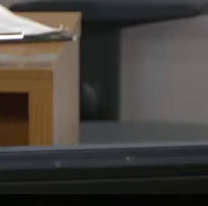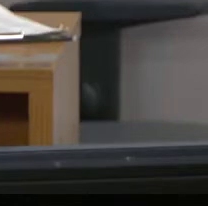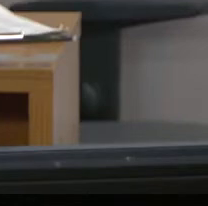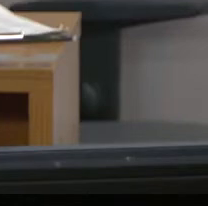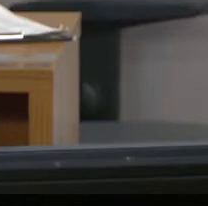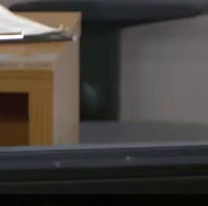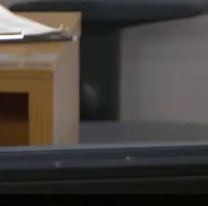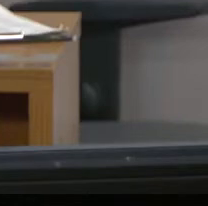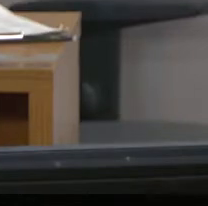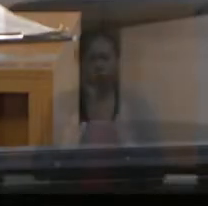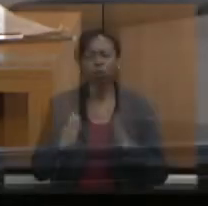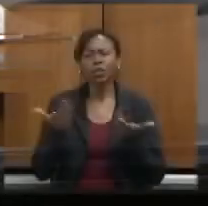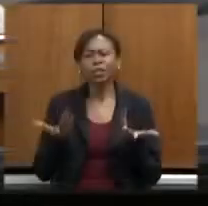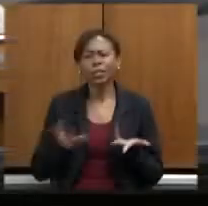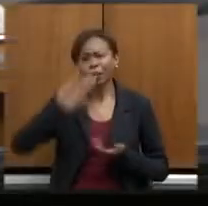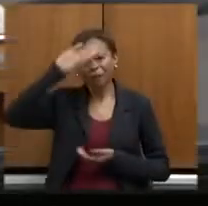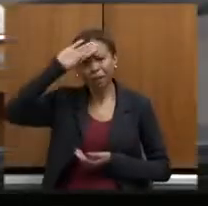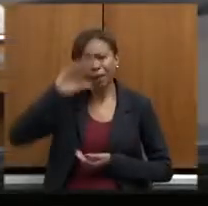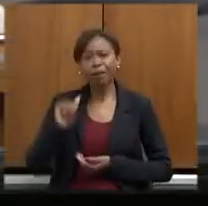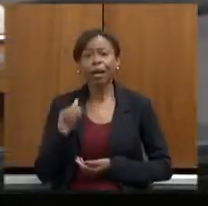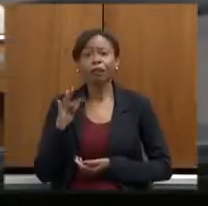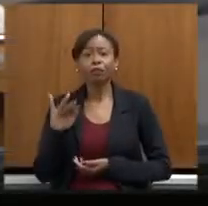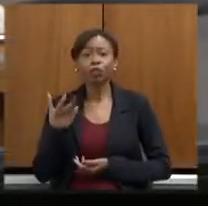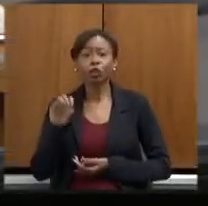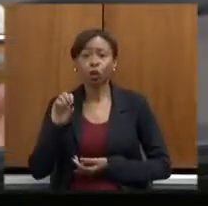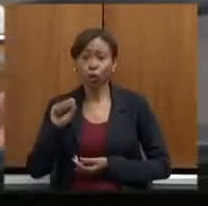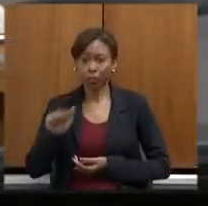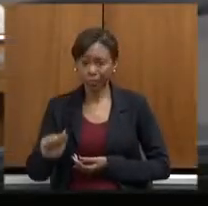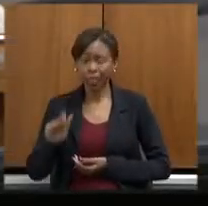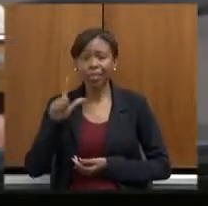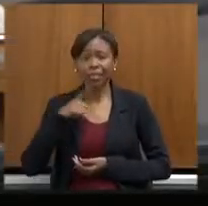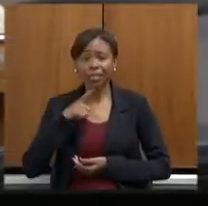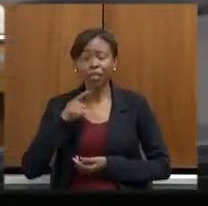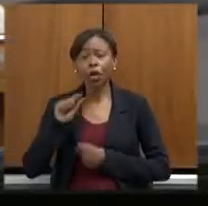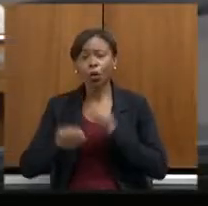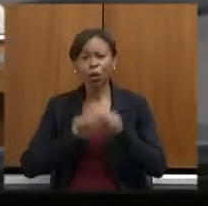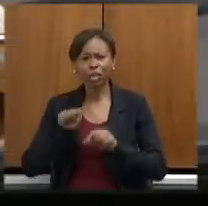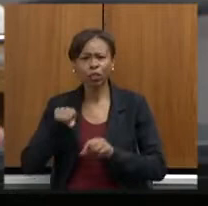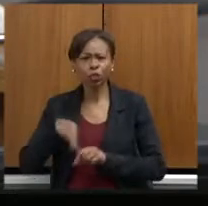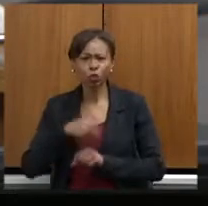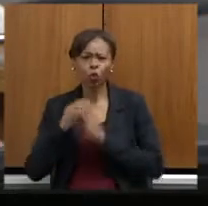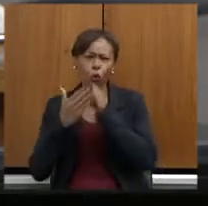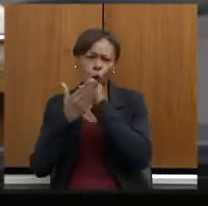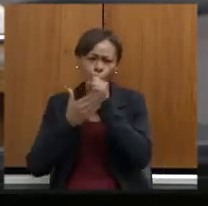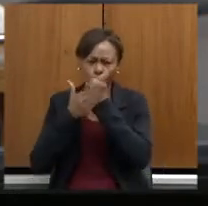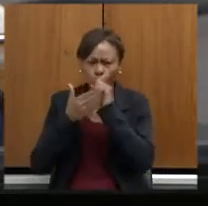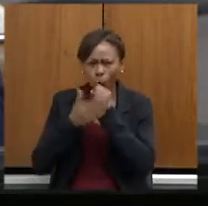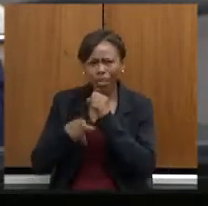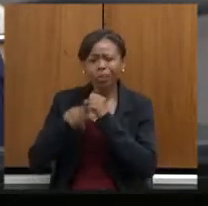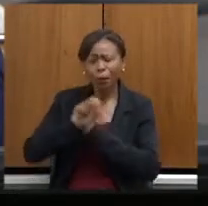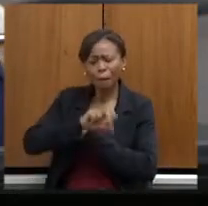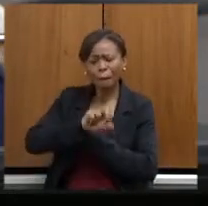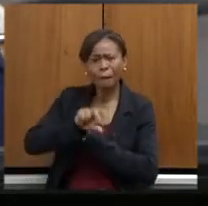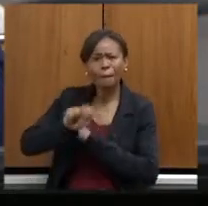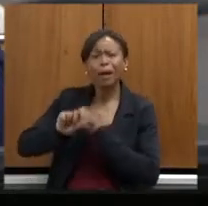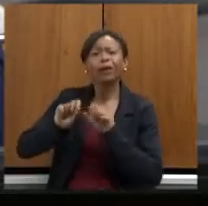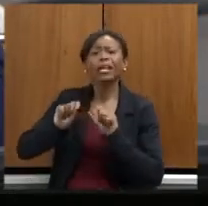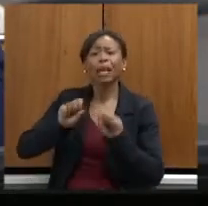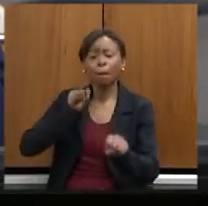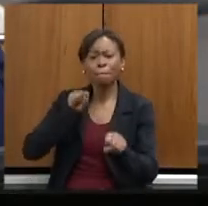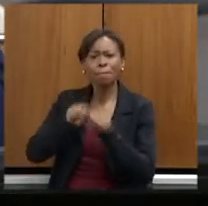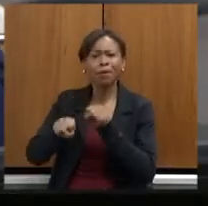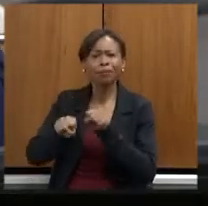existe uma doença no suíno chama cênica vírus Ele é uma enfermidade vesicular que causa no suíno como a frutose o rompimento